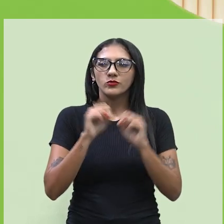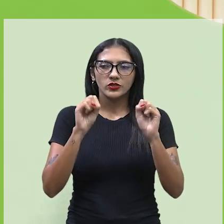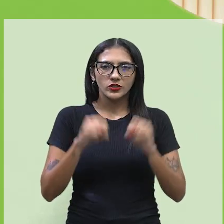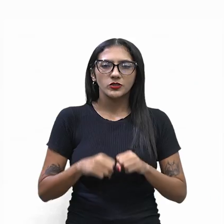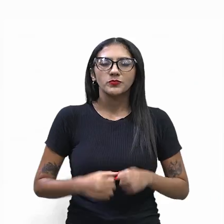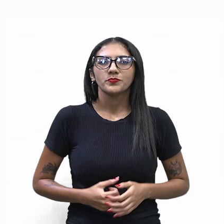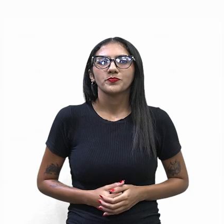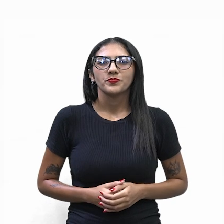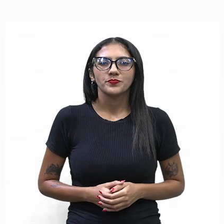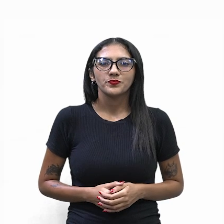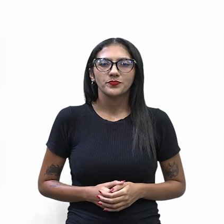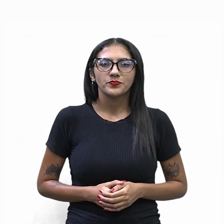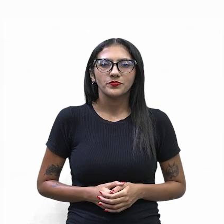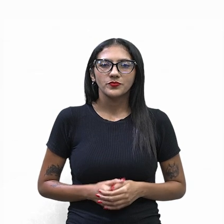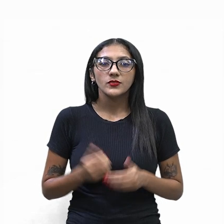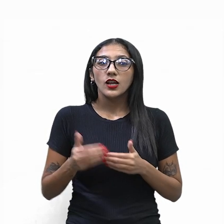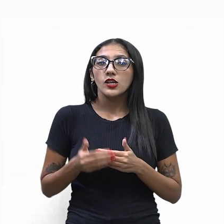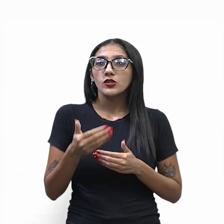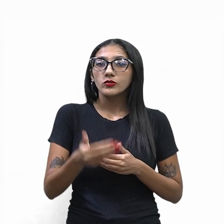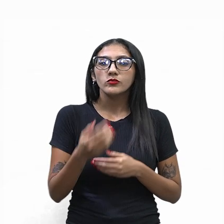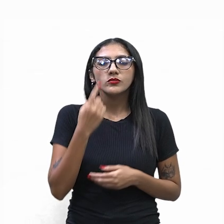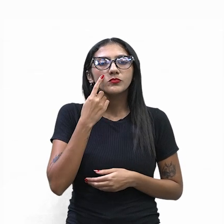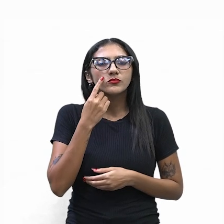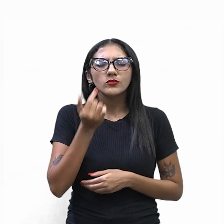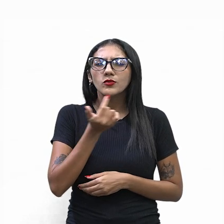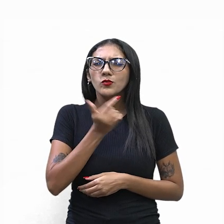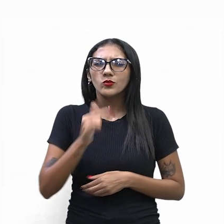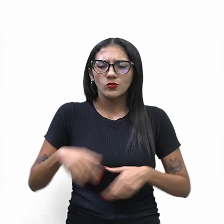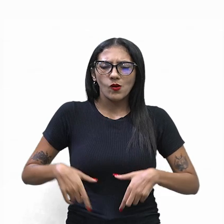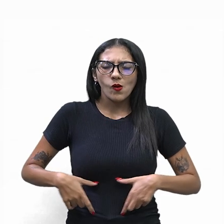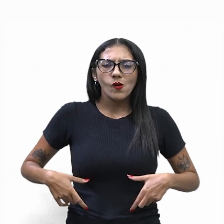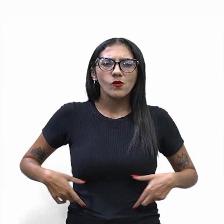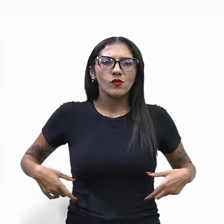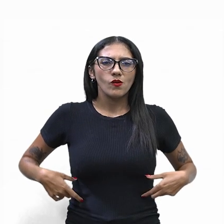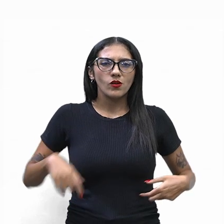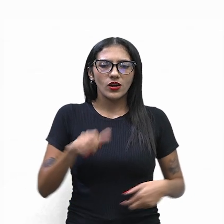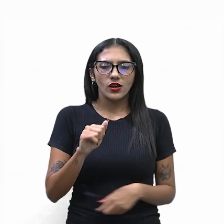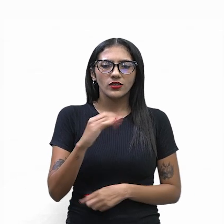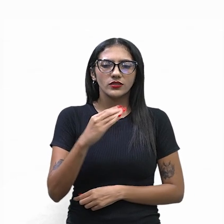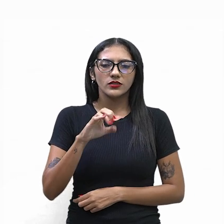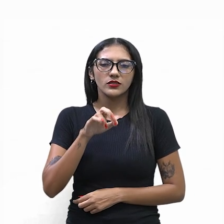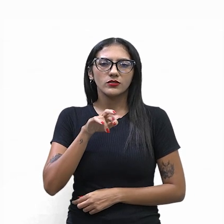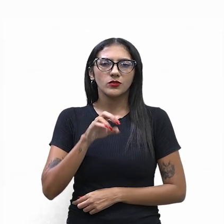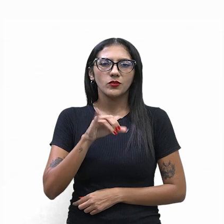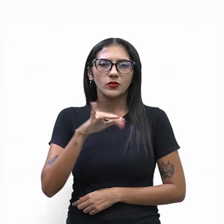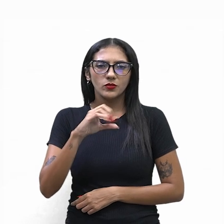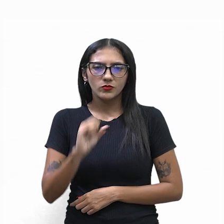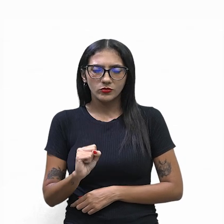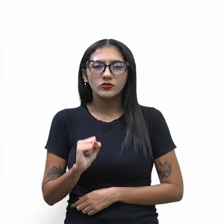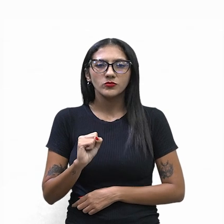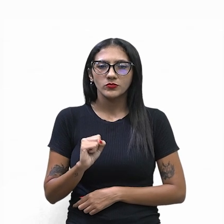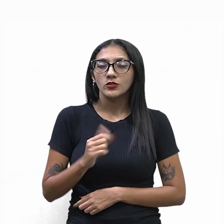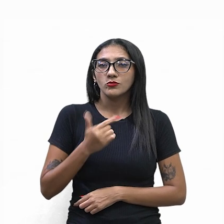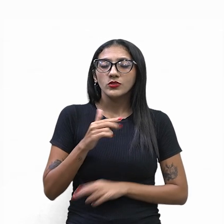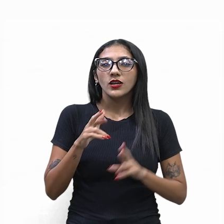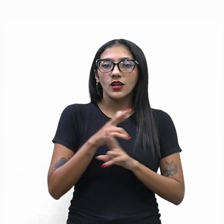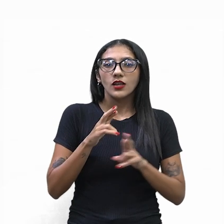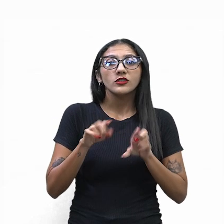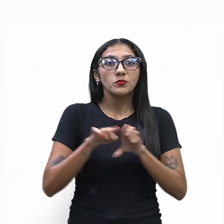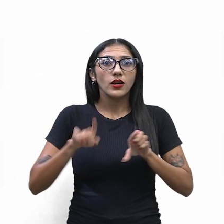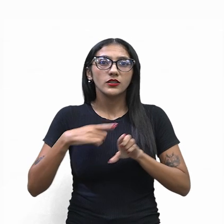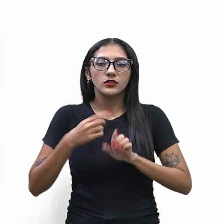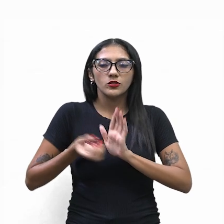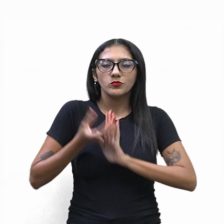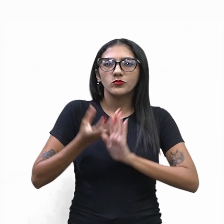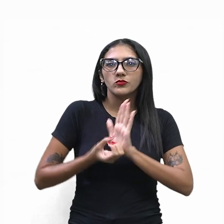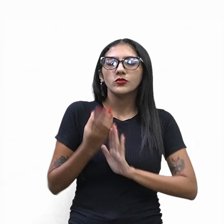aí, continuando, a gente observa aí que os órgãos acessórios não fazem parte do caminho dos alimentos, mas produzem e secretam